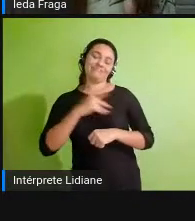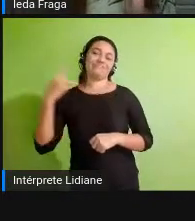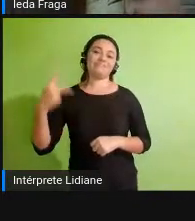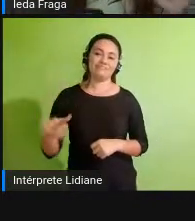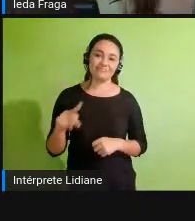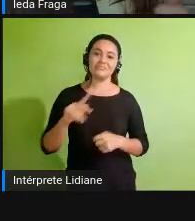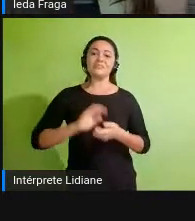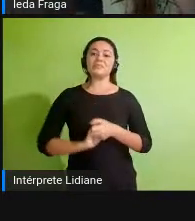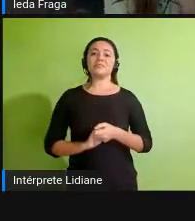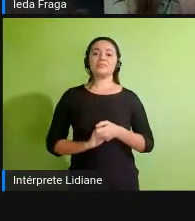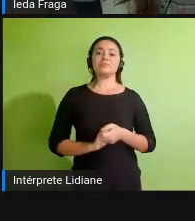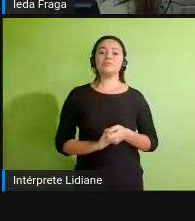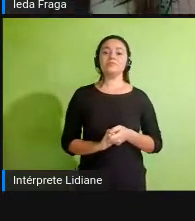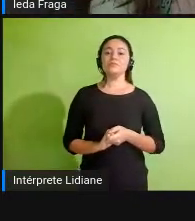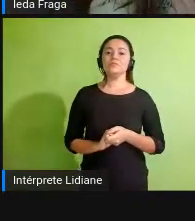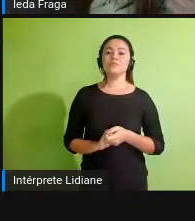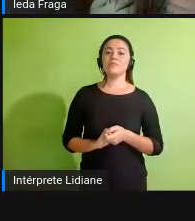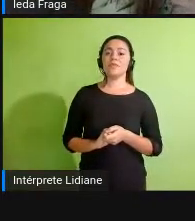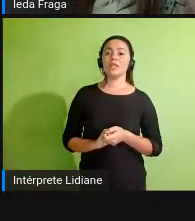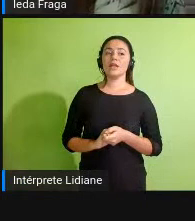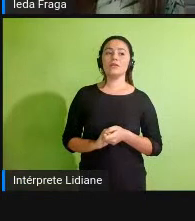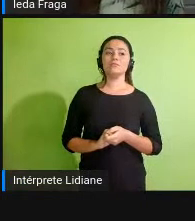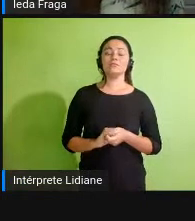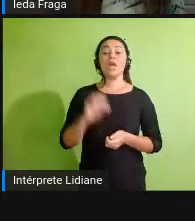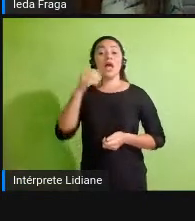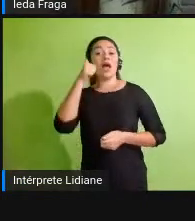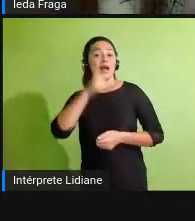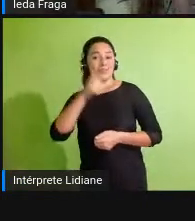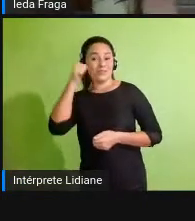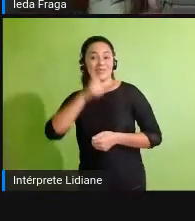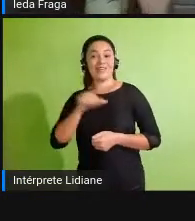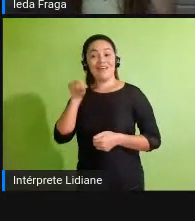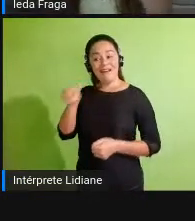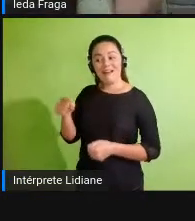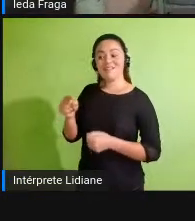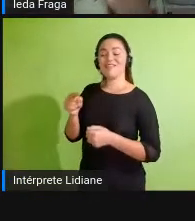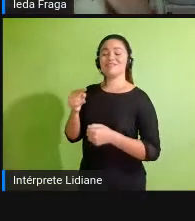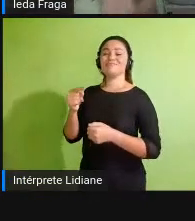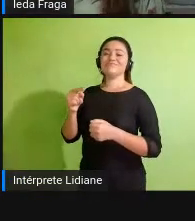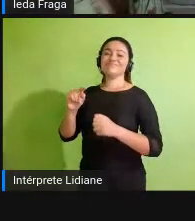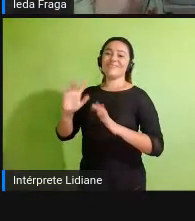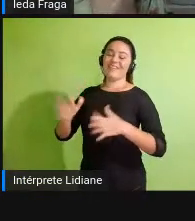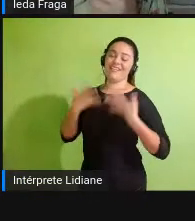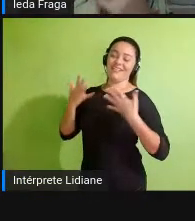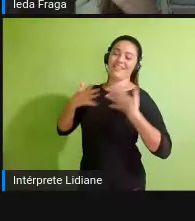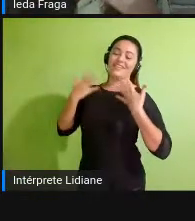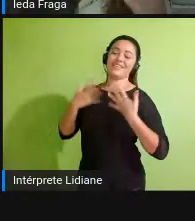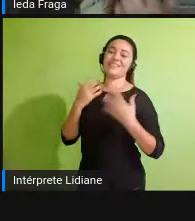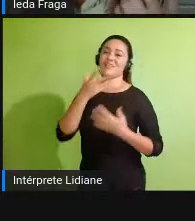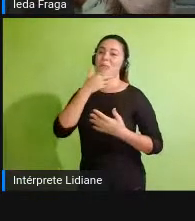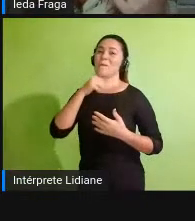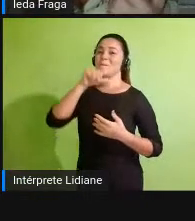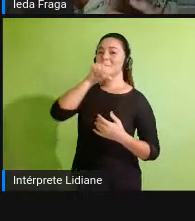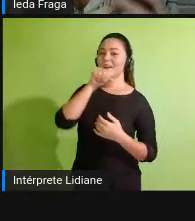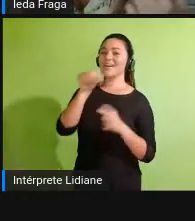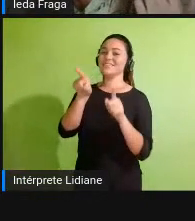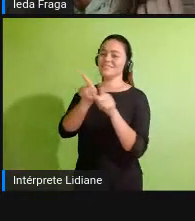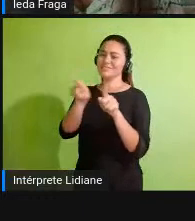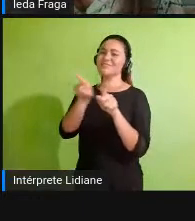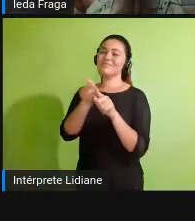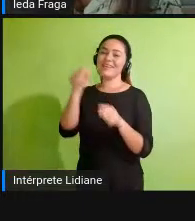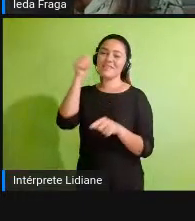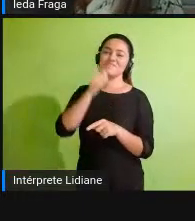Hipátia se inspirou em seu pai e tornou-se uma grande matemática, ou Hipátia se inspirou em sua mãe e tornou-se uma grande mestra da cozinha